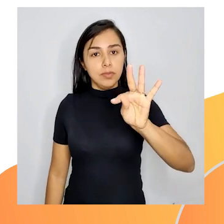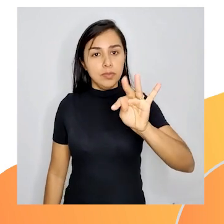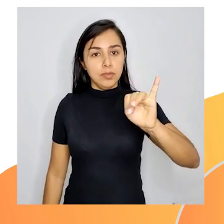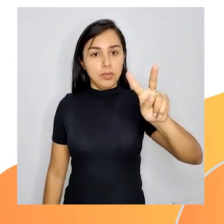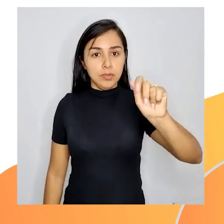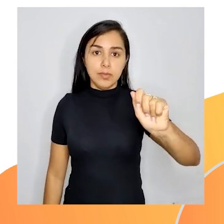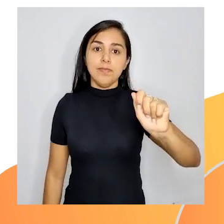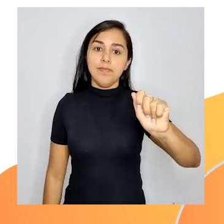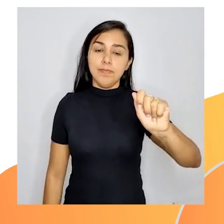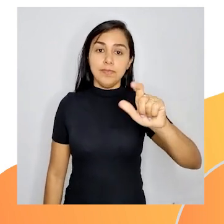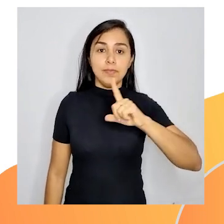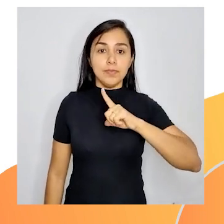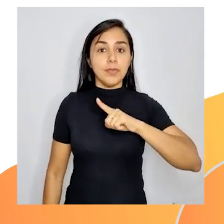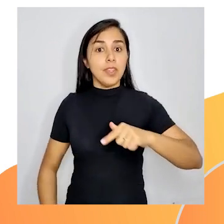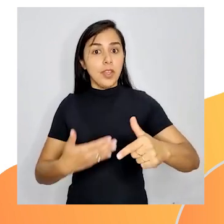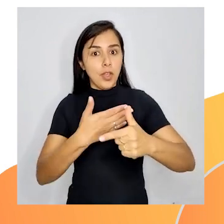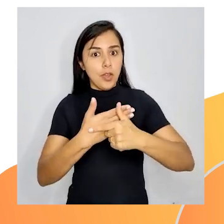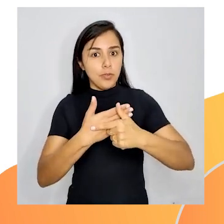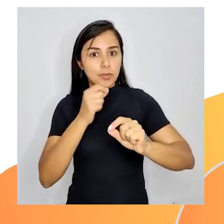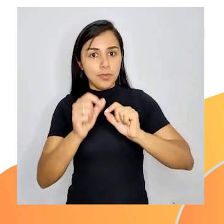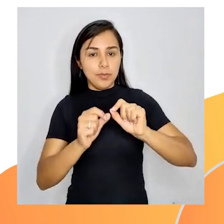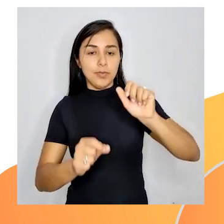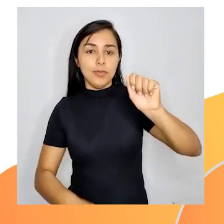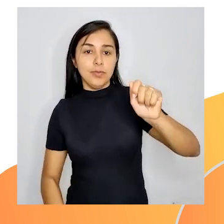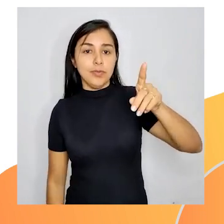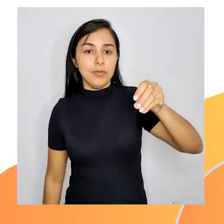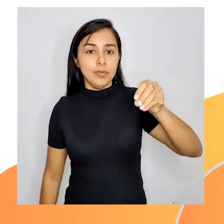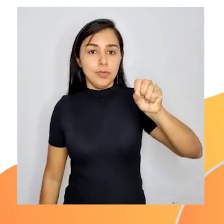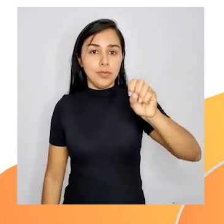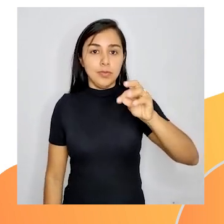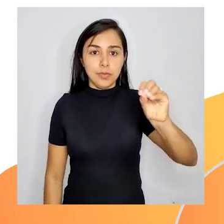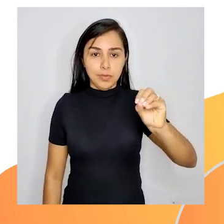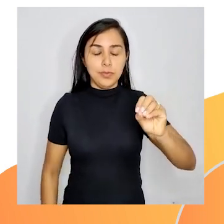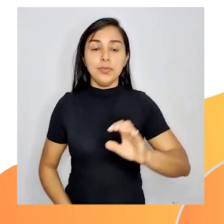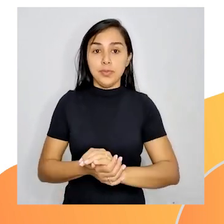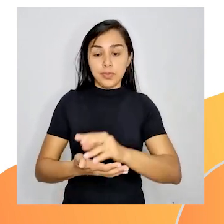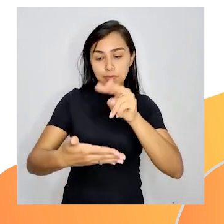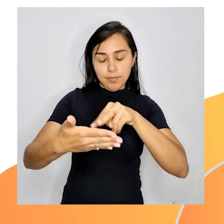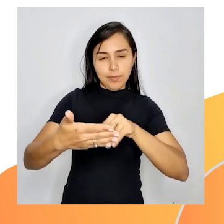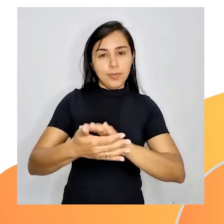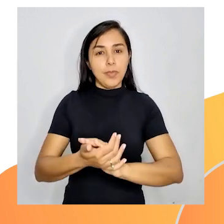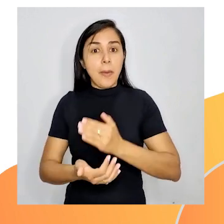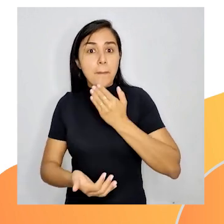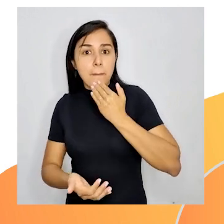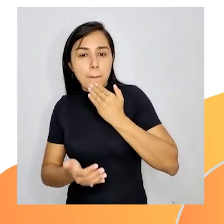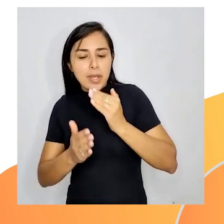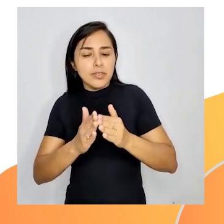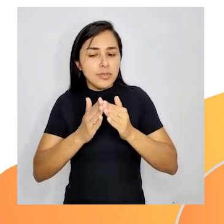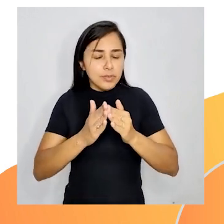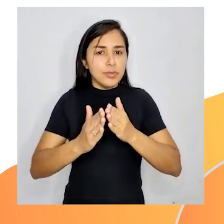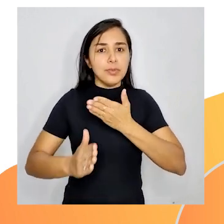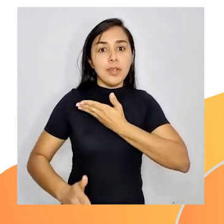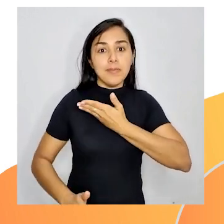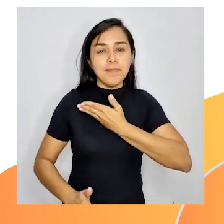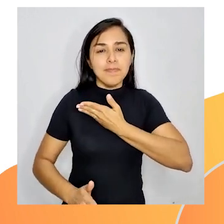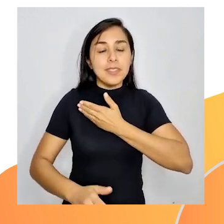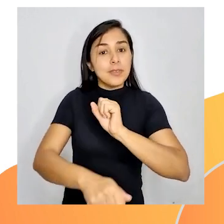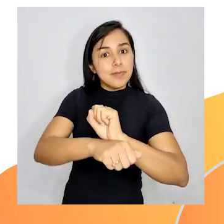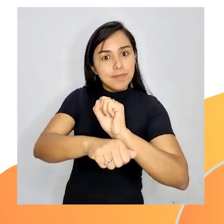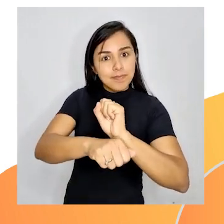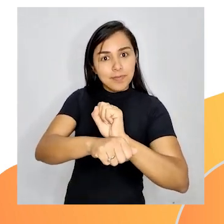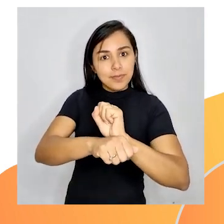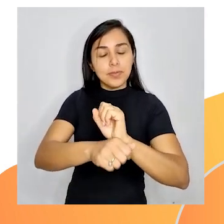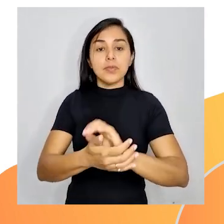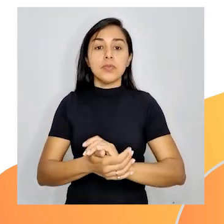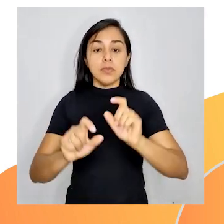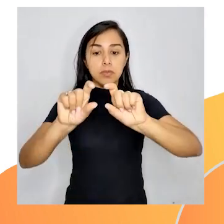Pedi um favor a meus amigos, que esperassem por mim. As orações subordinadas substantivas